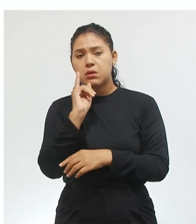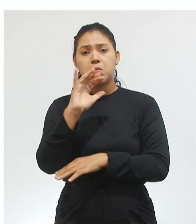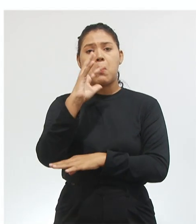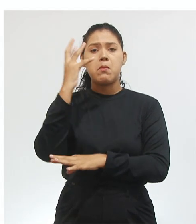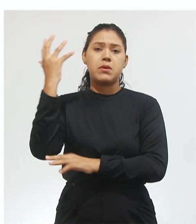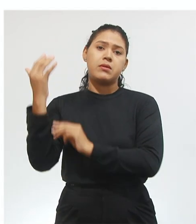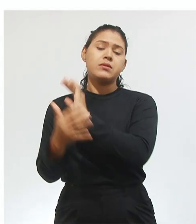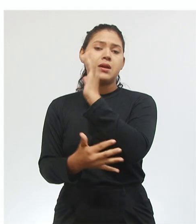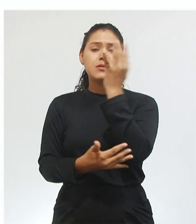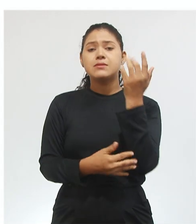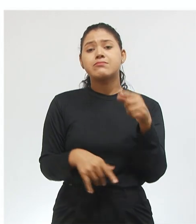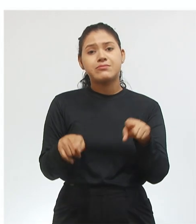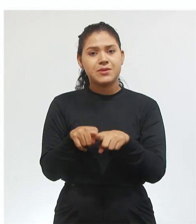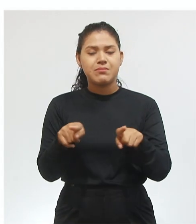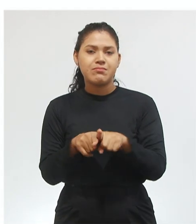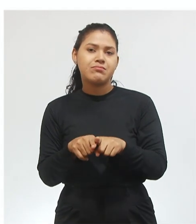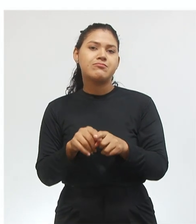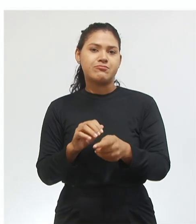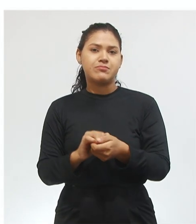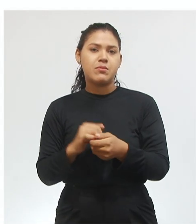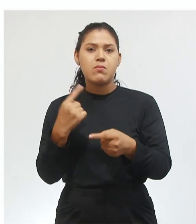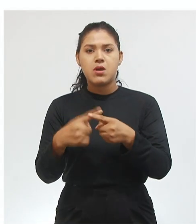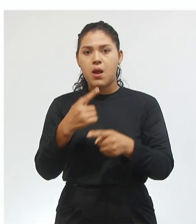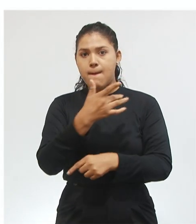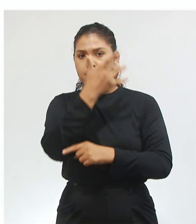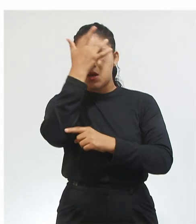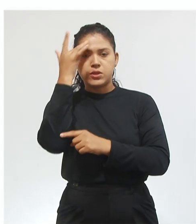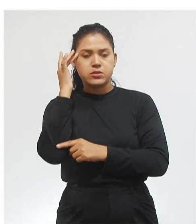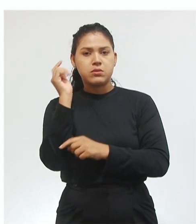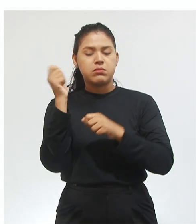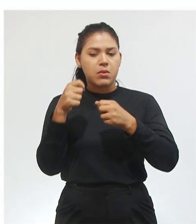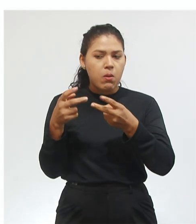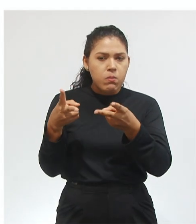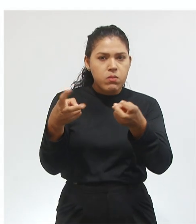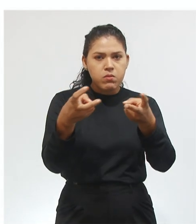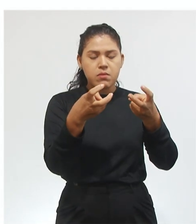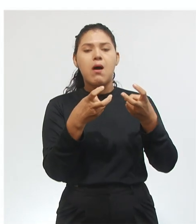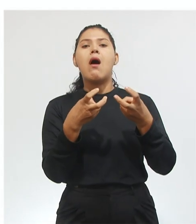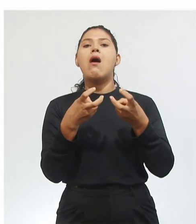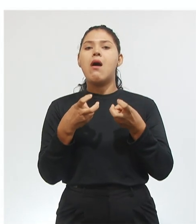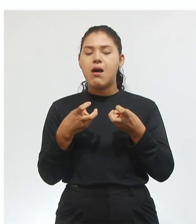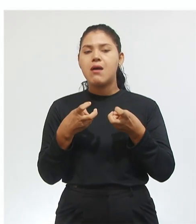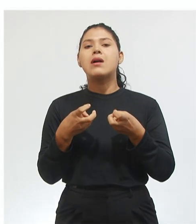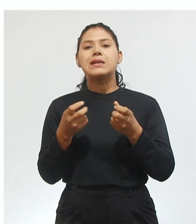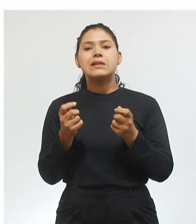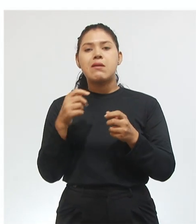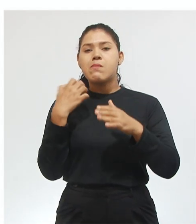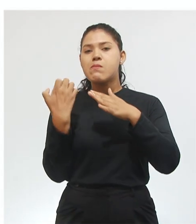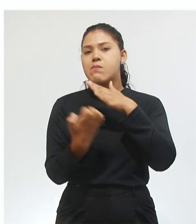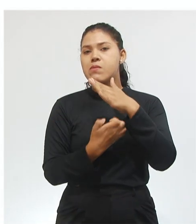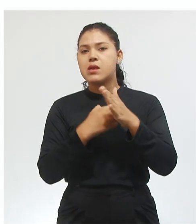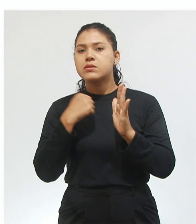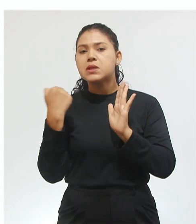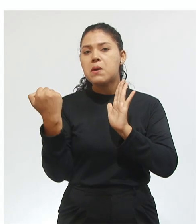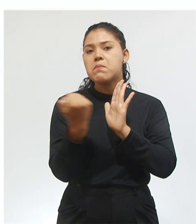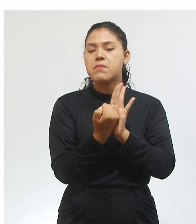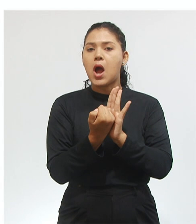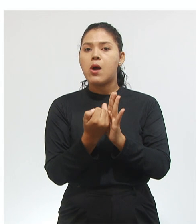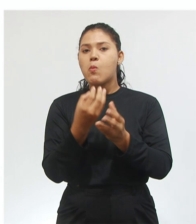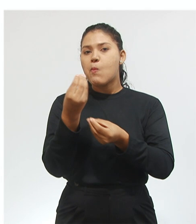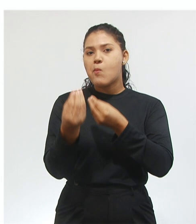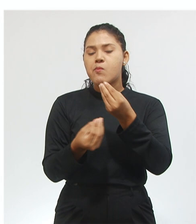ambientais justamente para que as pessoas enxerguem esse negócio essa empresa essa marca